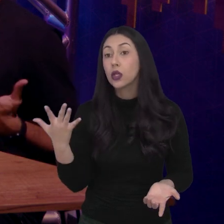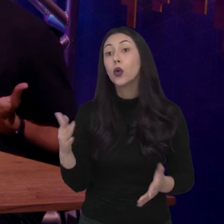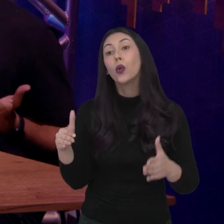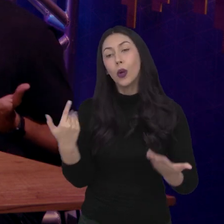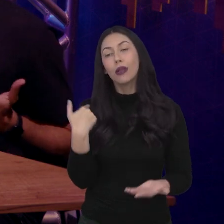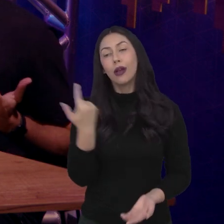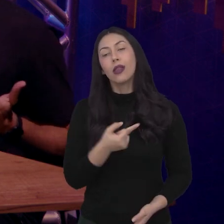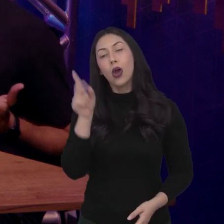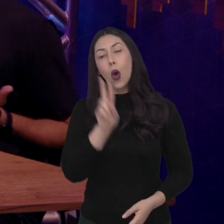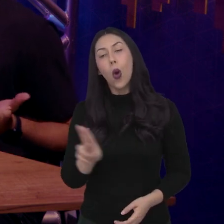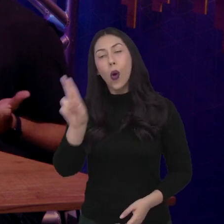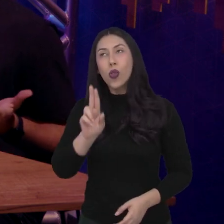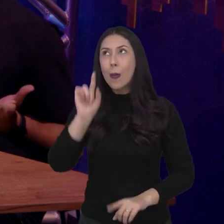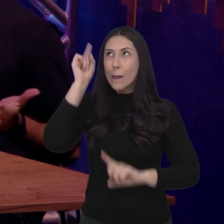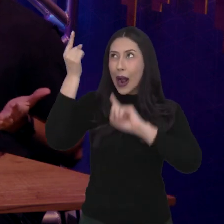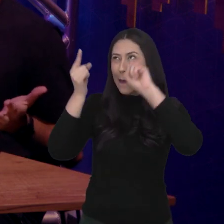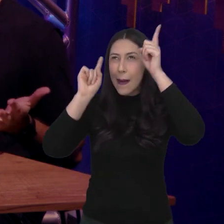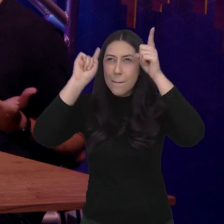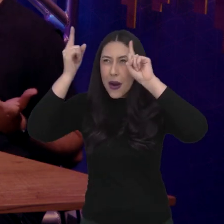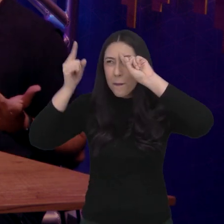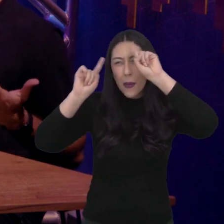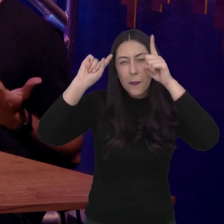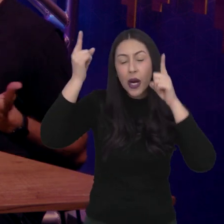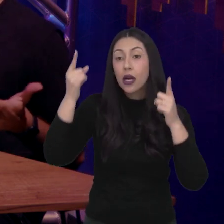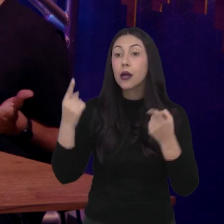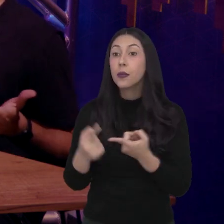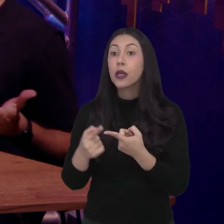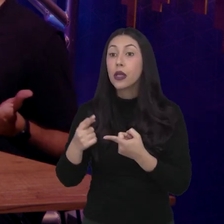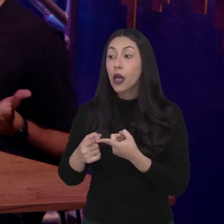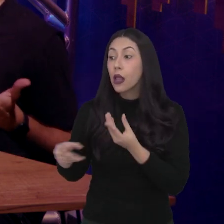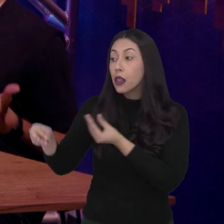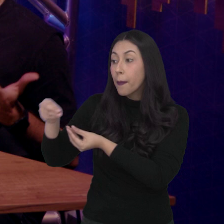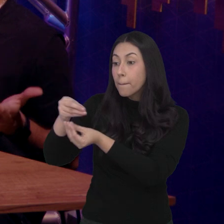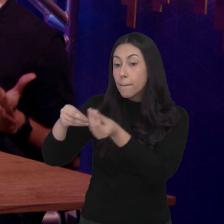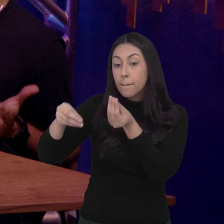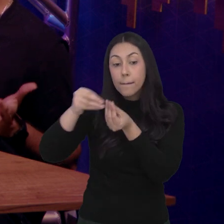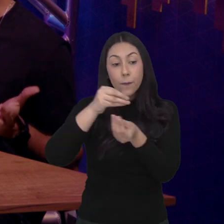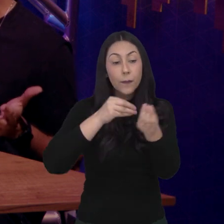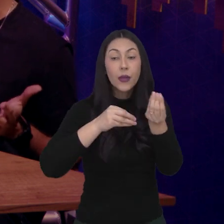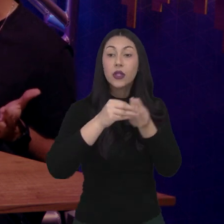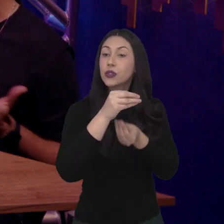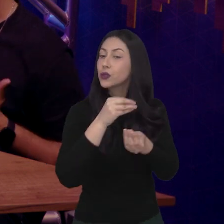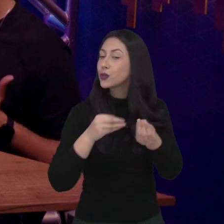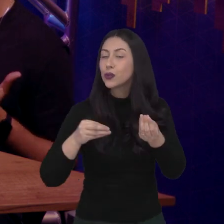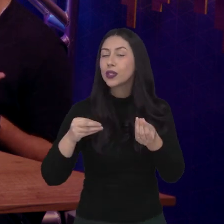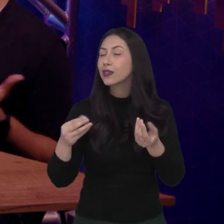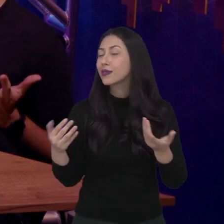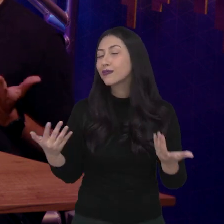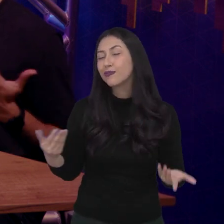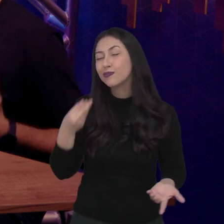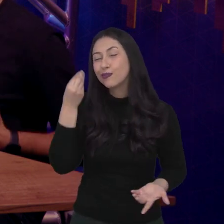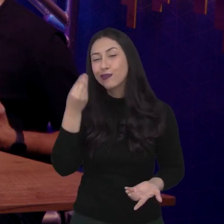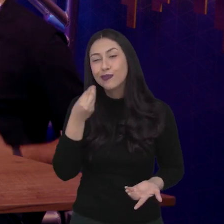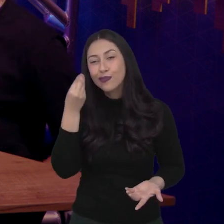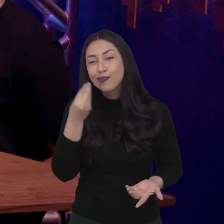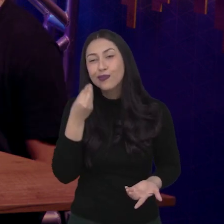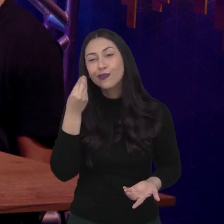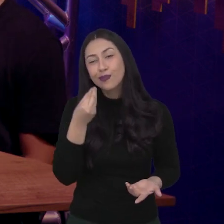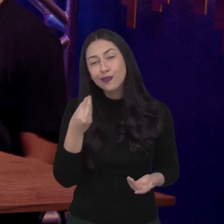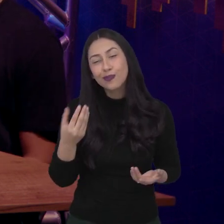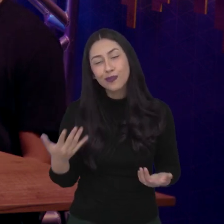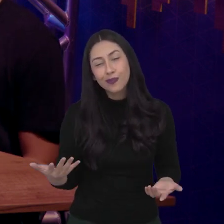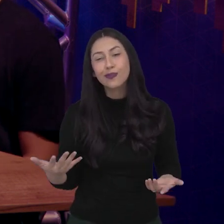permite a criatividade, sabe? A maioria dos estilos musicais são derivados de outros estilos musicais, com algumas outras